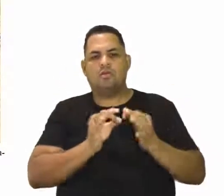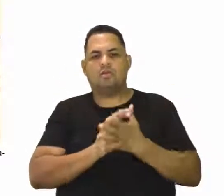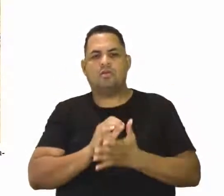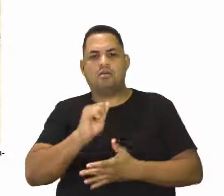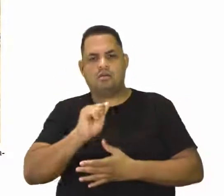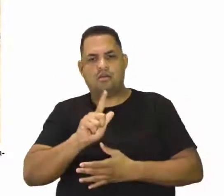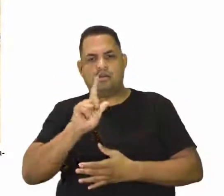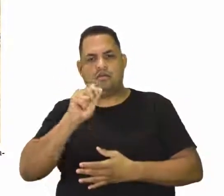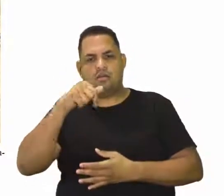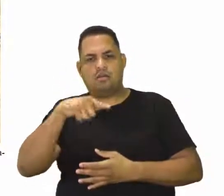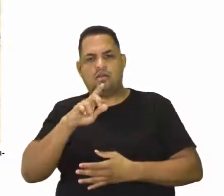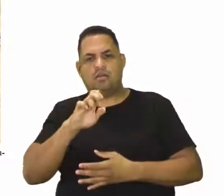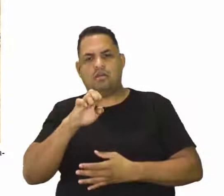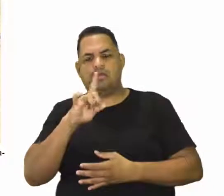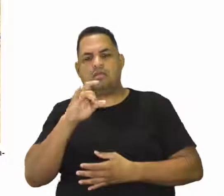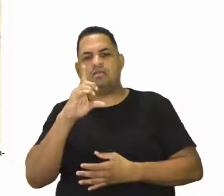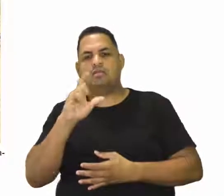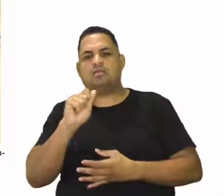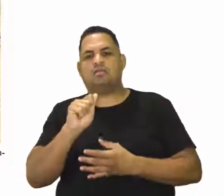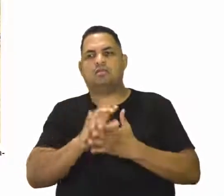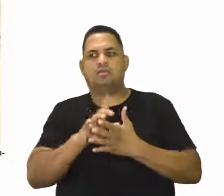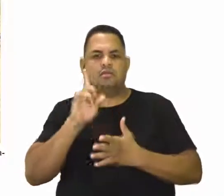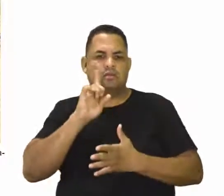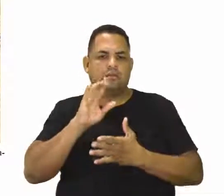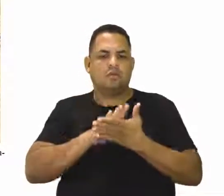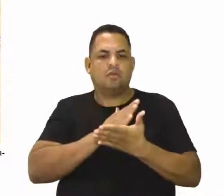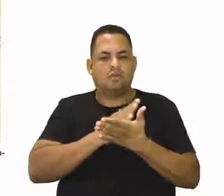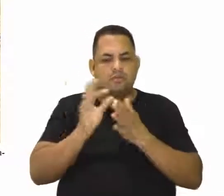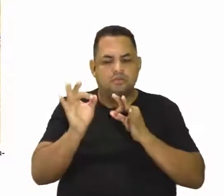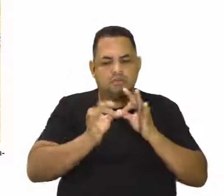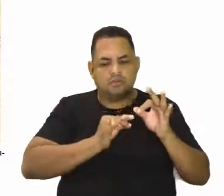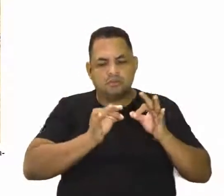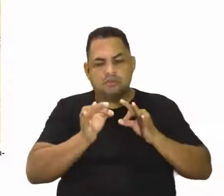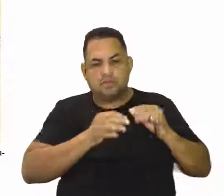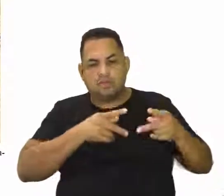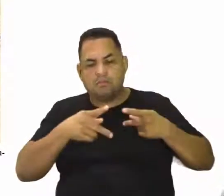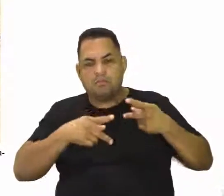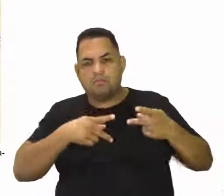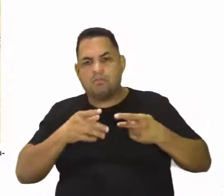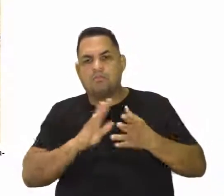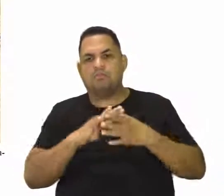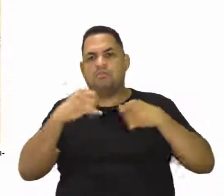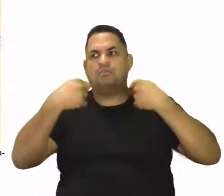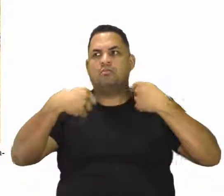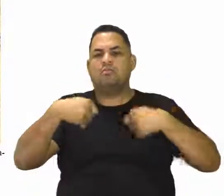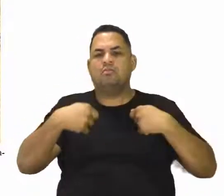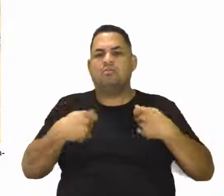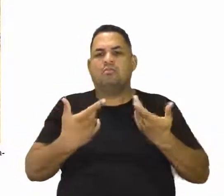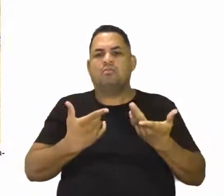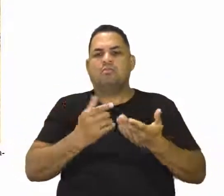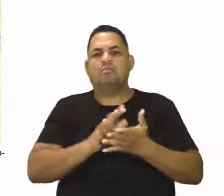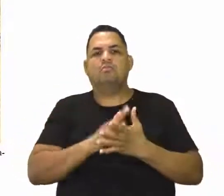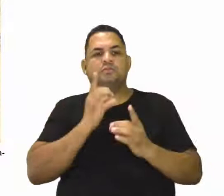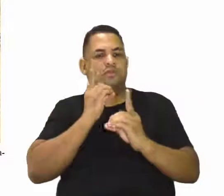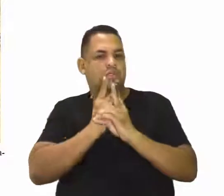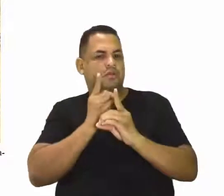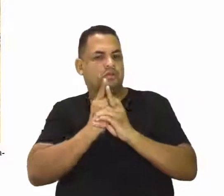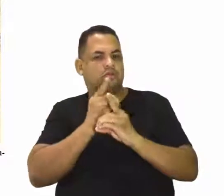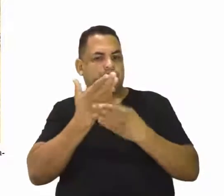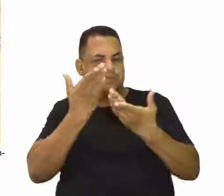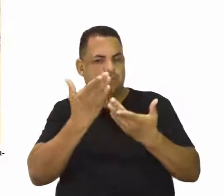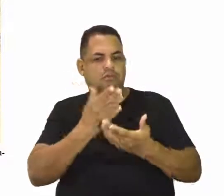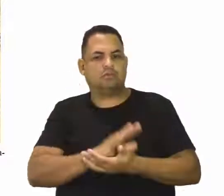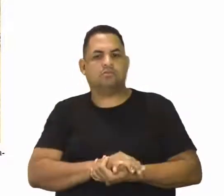al-qaeda e aí o seu eu vou começar a bolar um plano necessitavam chegar até o